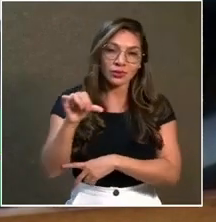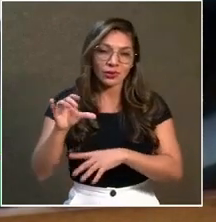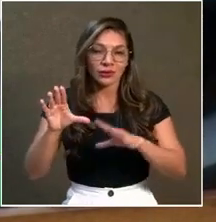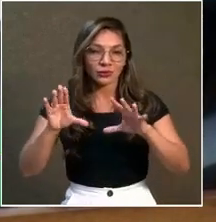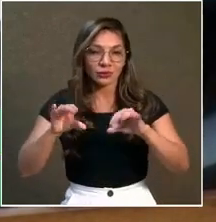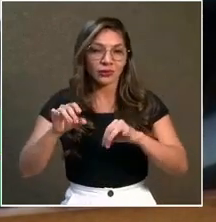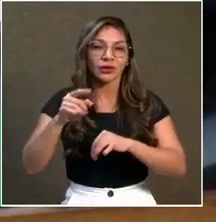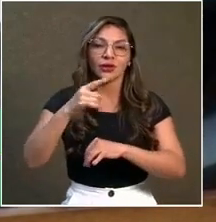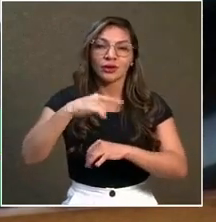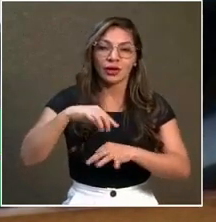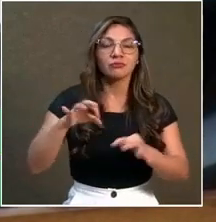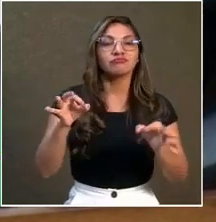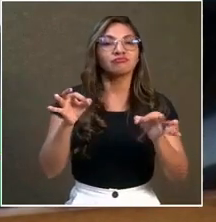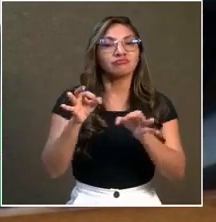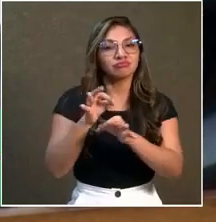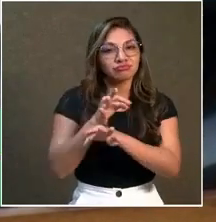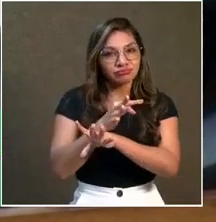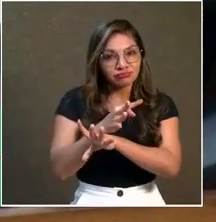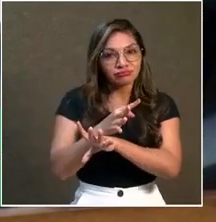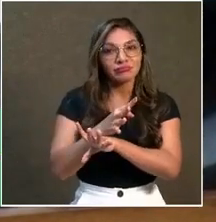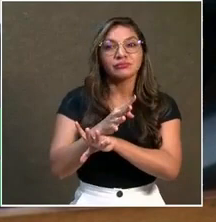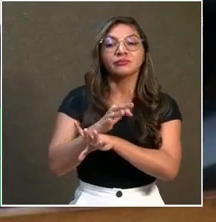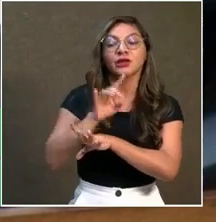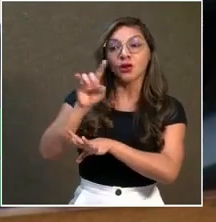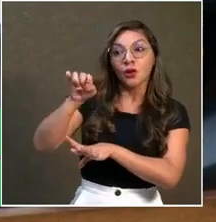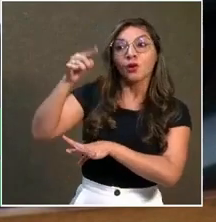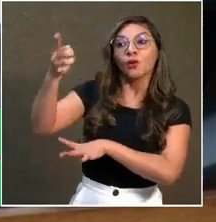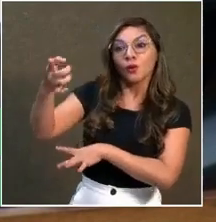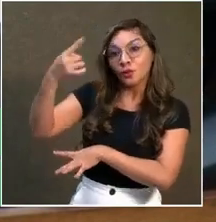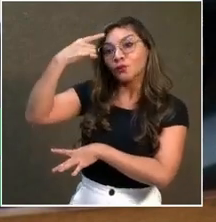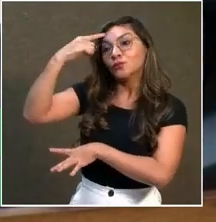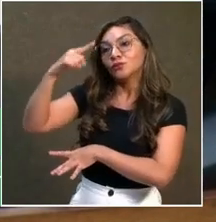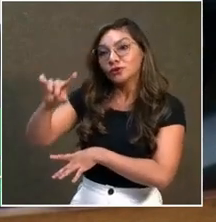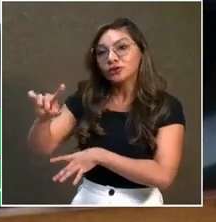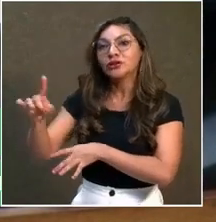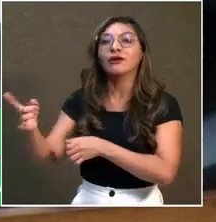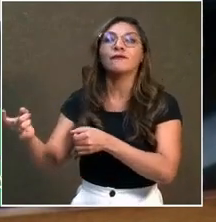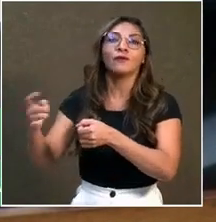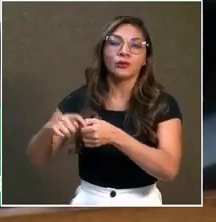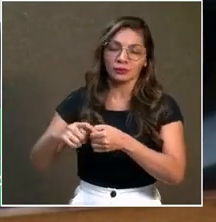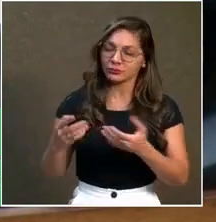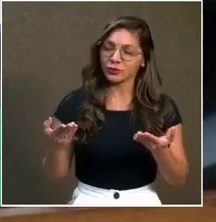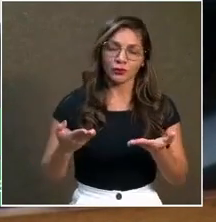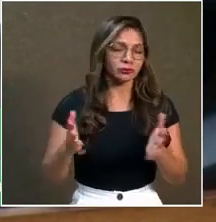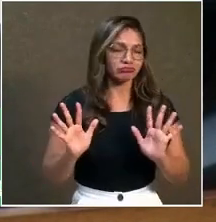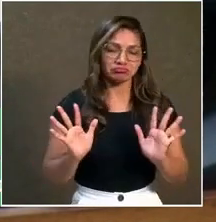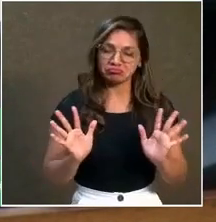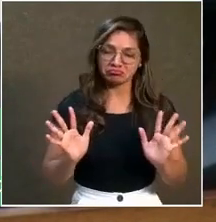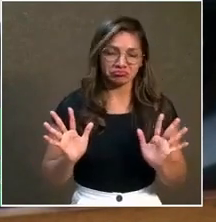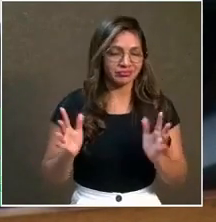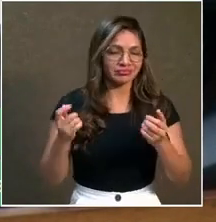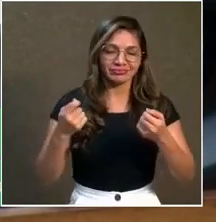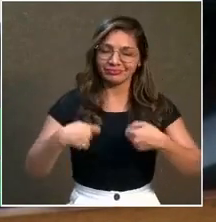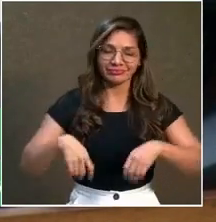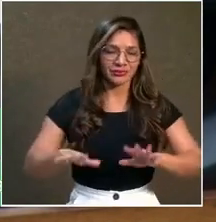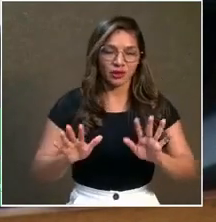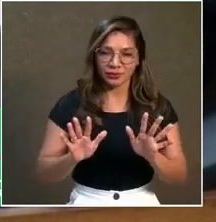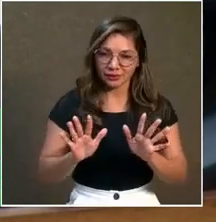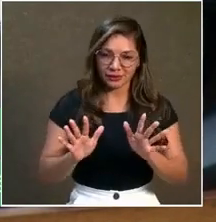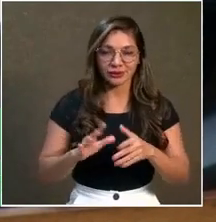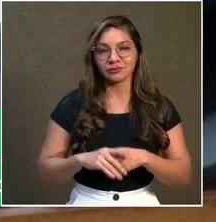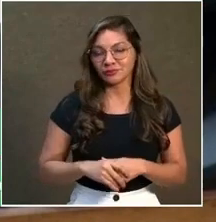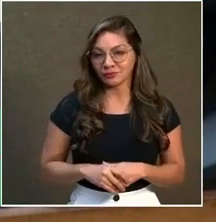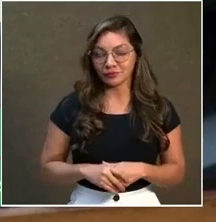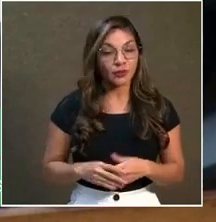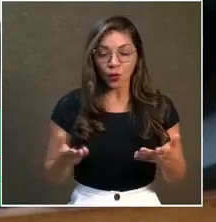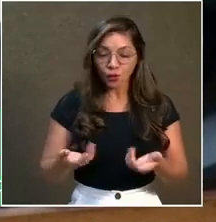nós encerramos os trabalhos para reiniciar no dia seguinte. Não é o caso, me parece, deste... Não